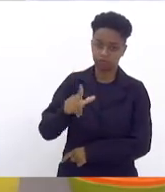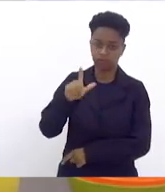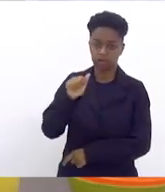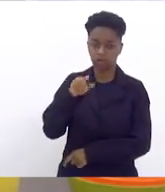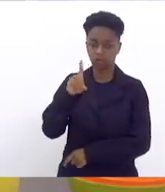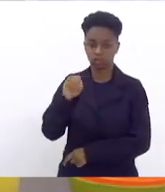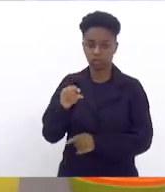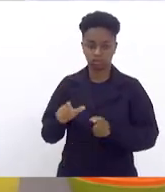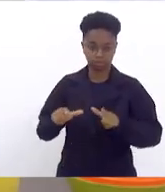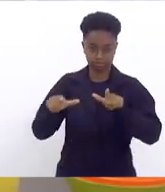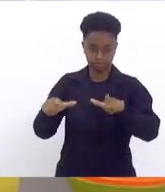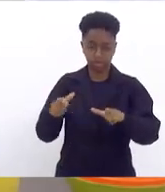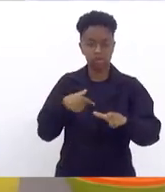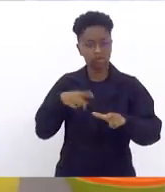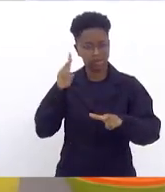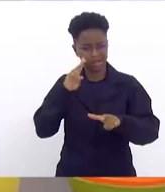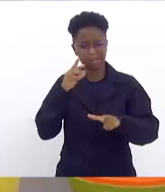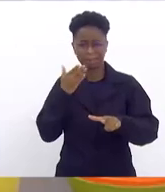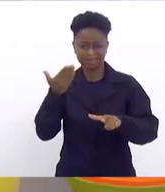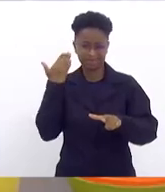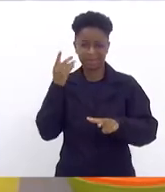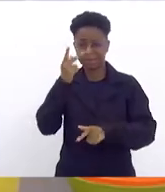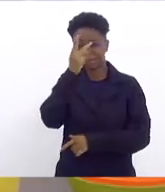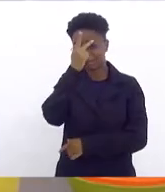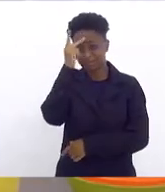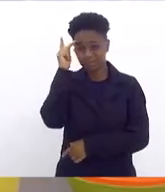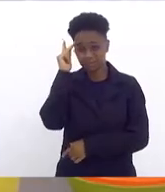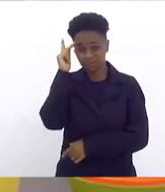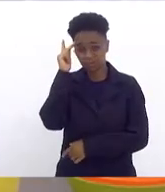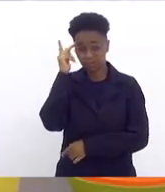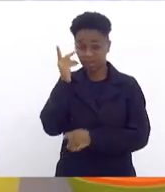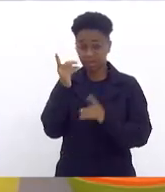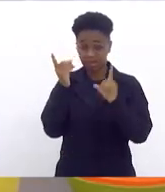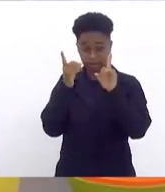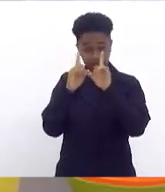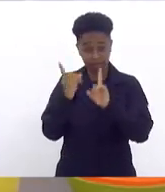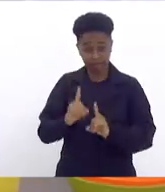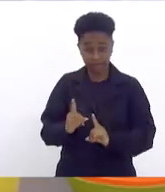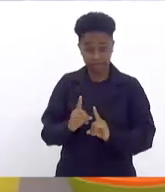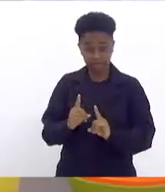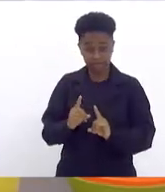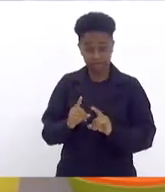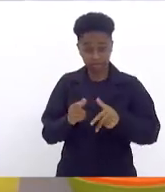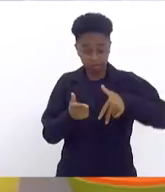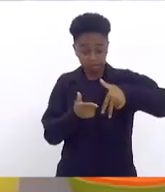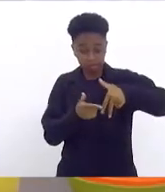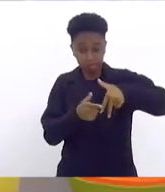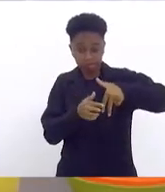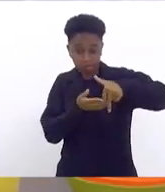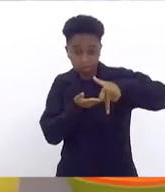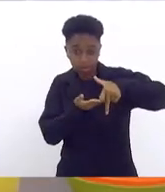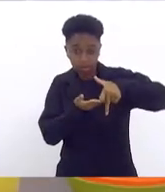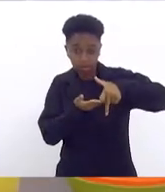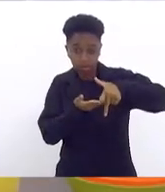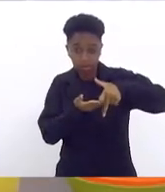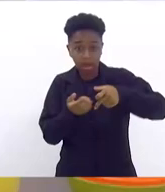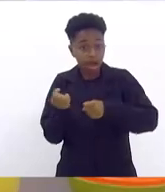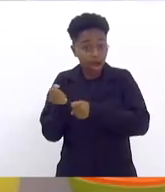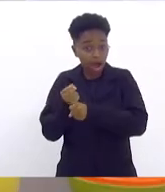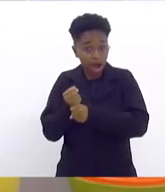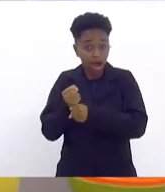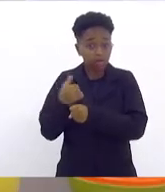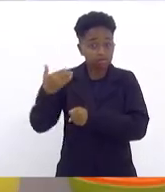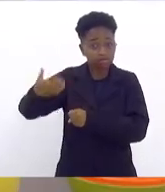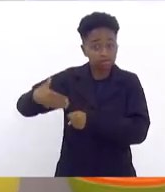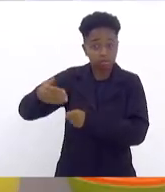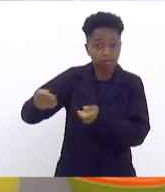deputado Espanhol, eu me lembro uma vez, eu não acreditava, uma pessoa estava com deficiência porque não tinha uma perna. Ela tinha que todo ano provar que a perna não tinha